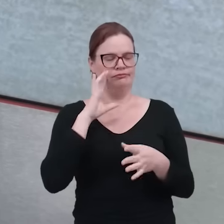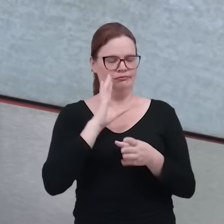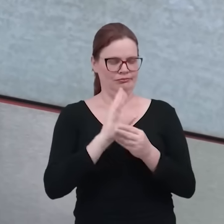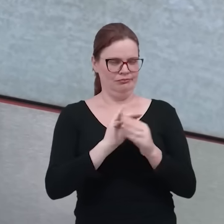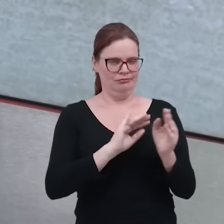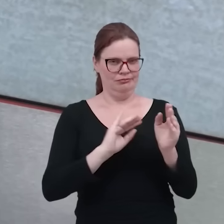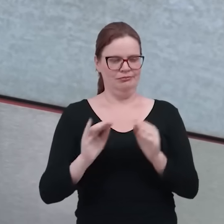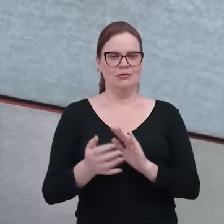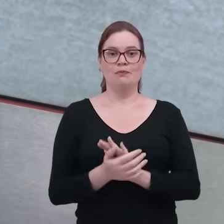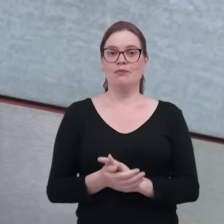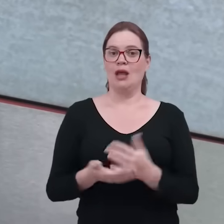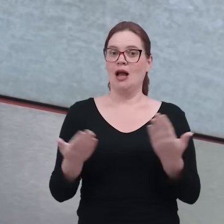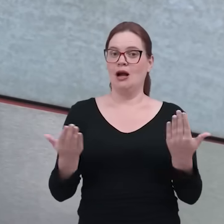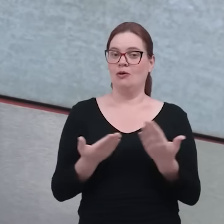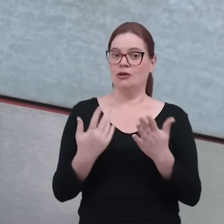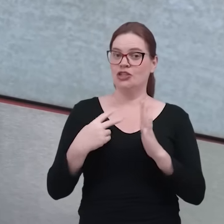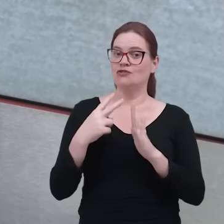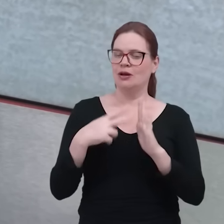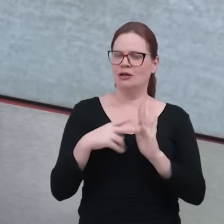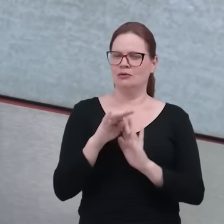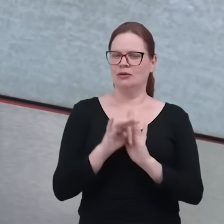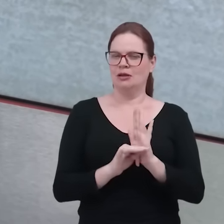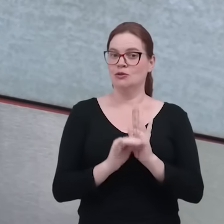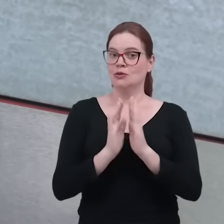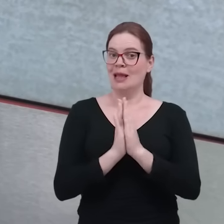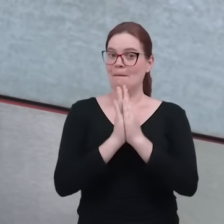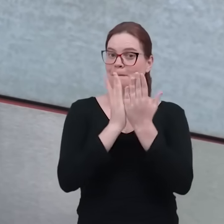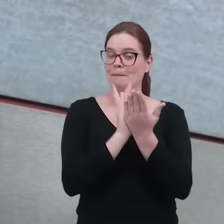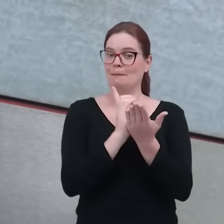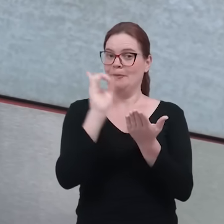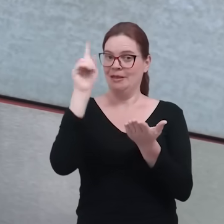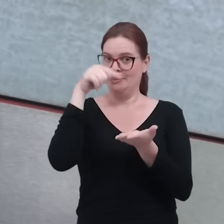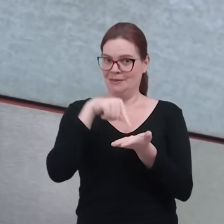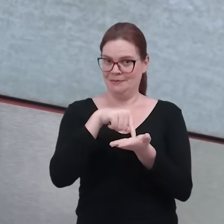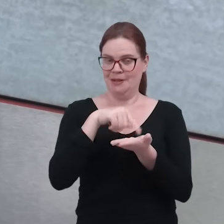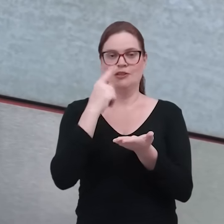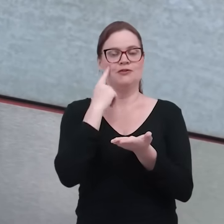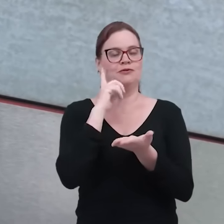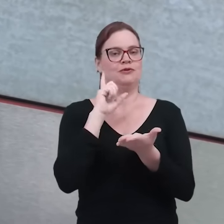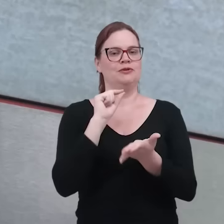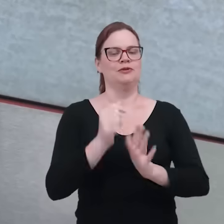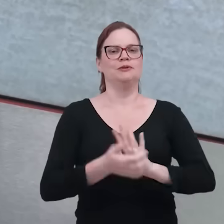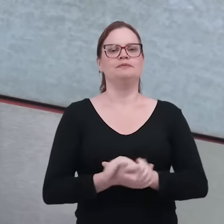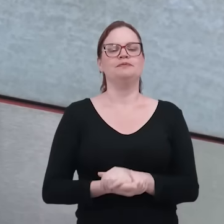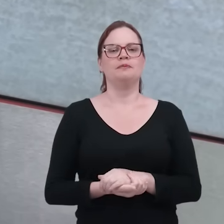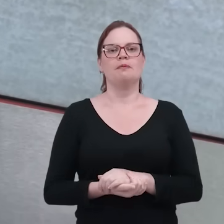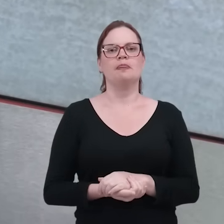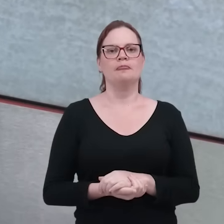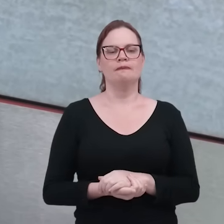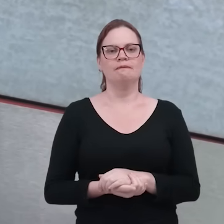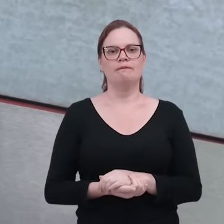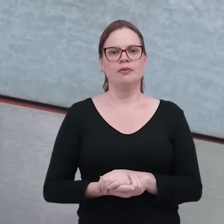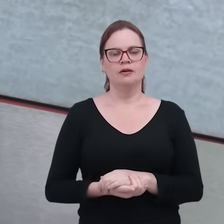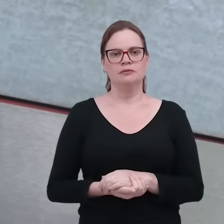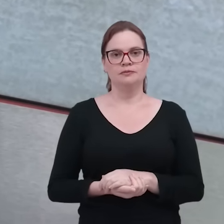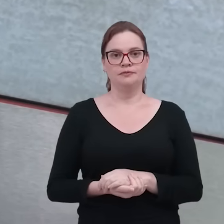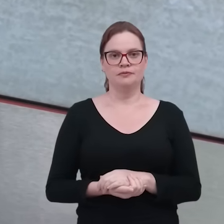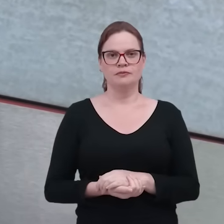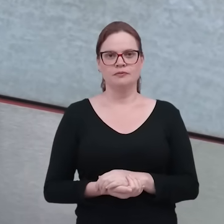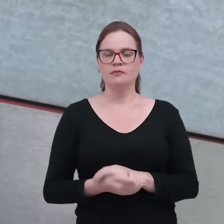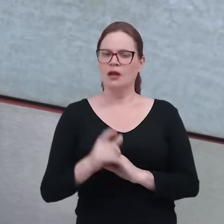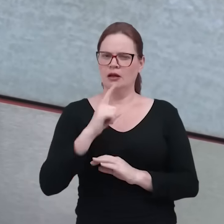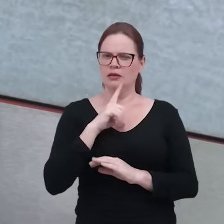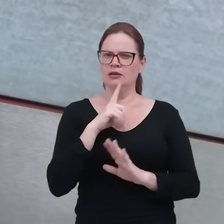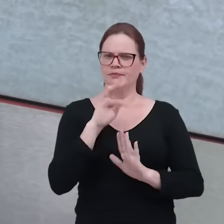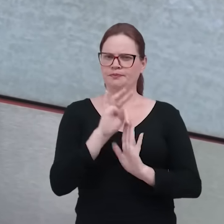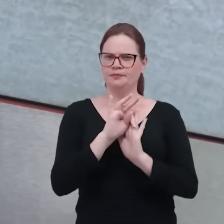bem, aí agora nós vamos ver na Bíblia. Nós vamos ver na Palavra de Deus que Jesus, quando a Bíblia fala, né, que a Bíblia fala